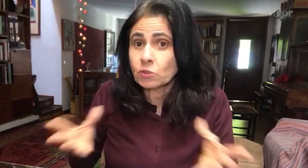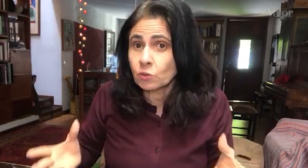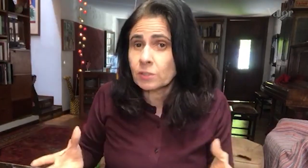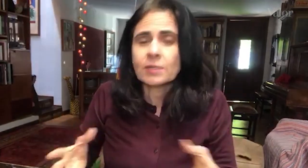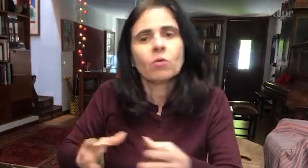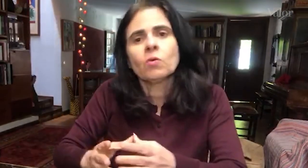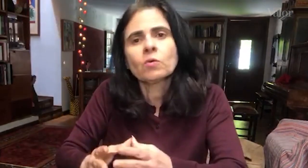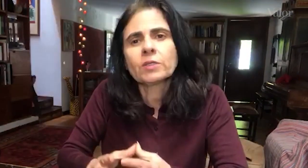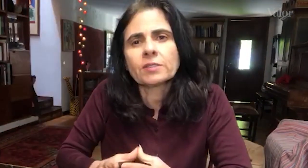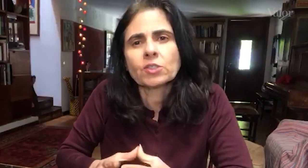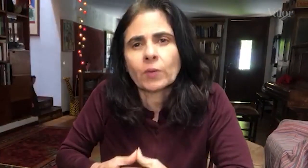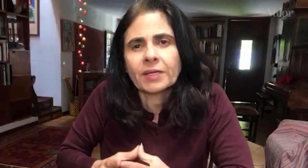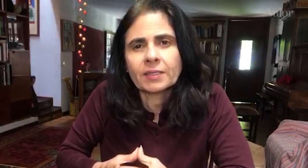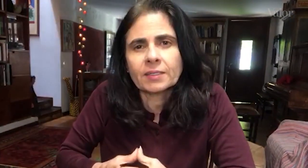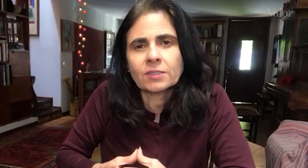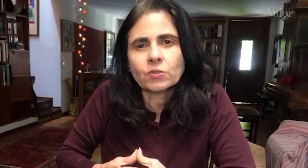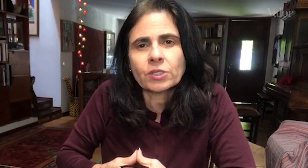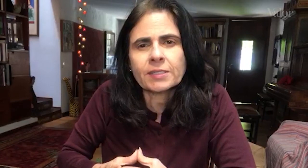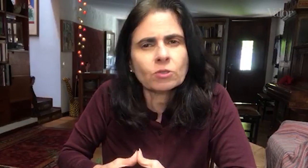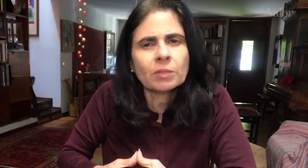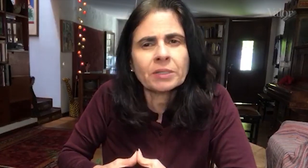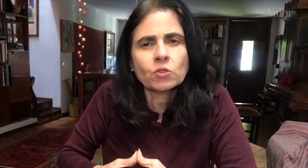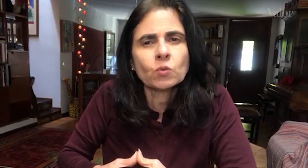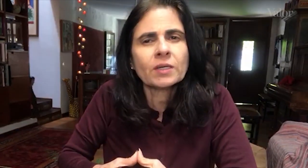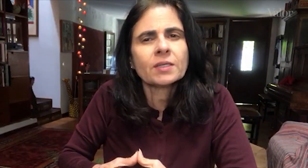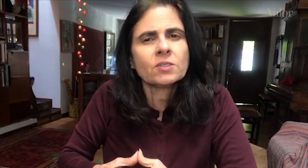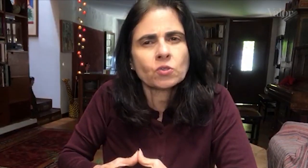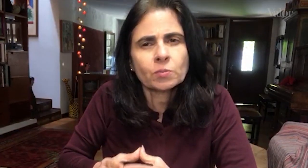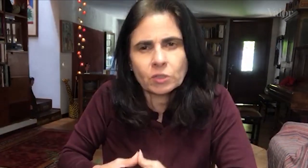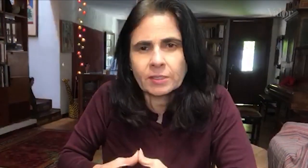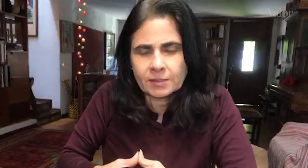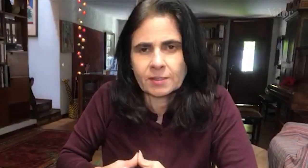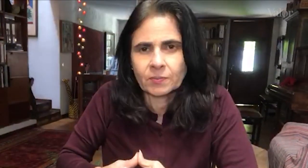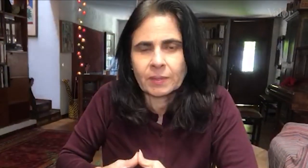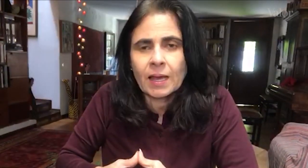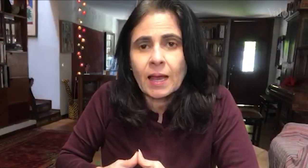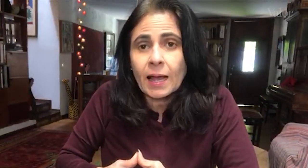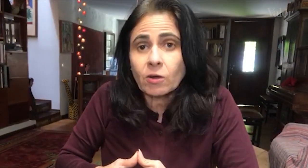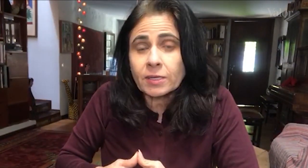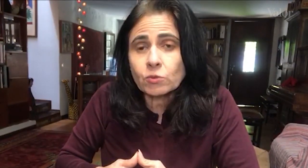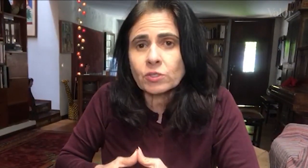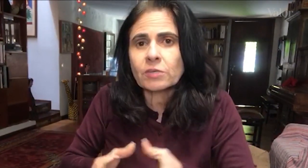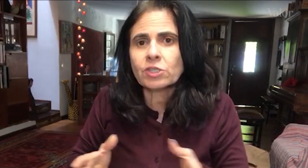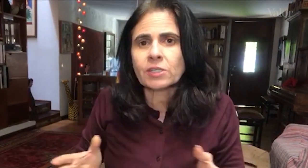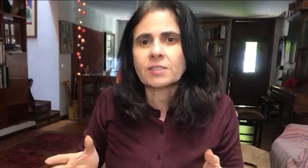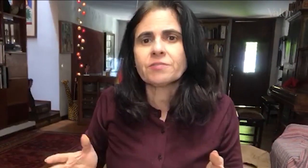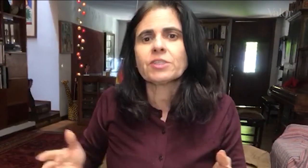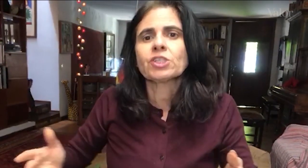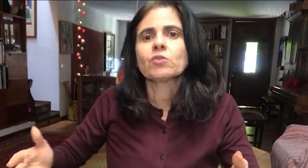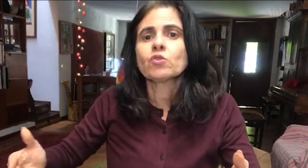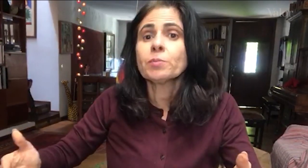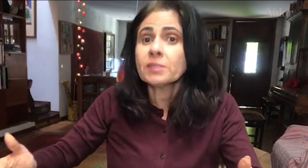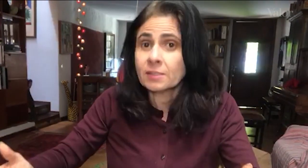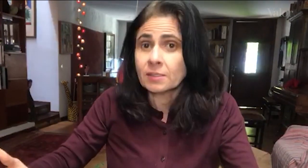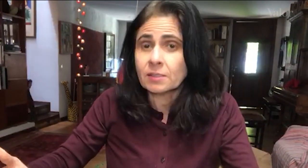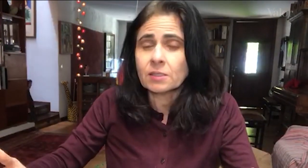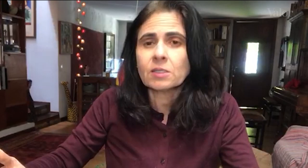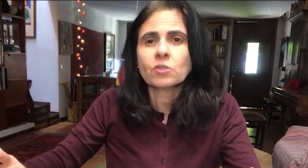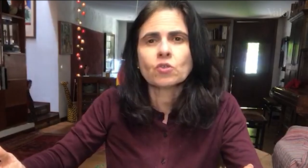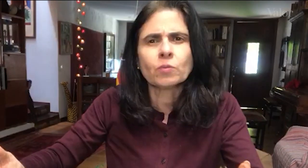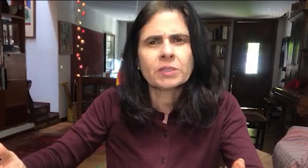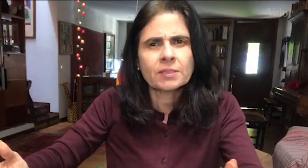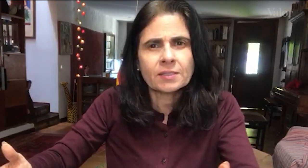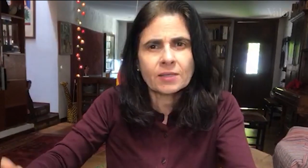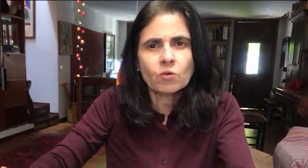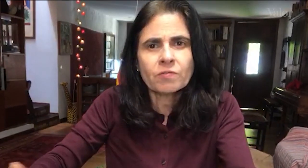suas ambições ao longo desses 40 anos, cresceu também sua insubordinação. Agora que o cerco está se fechando sobre si